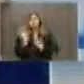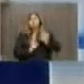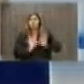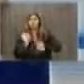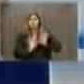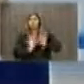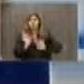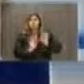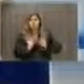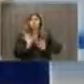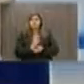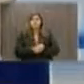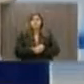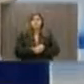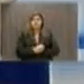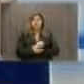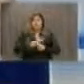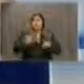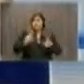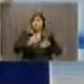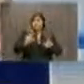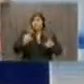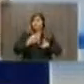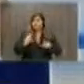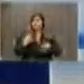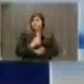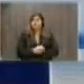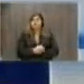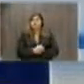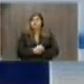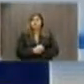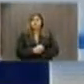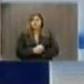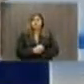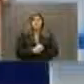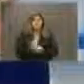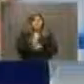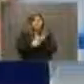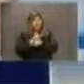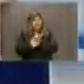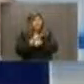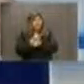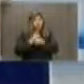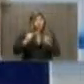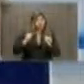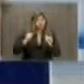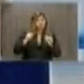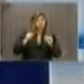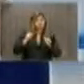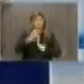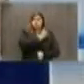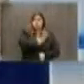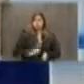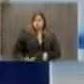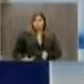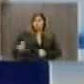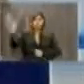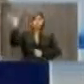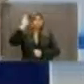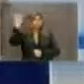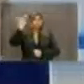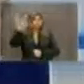compensar essa desigualdade é buscar recursos, participar dos programas sociais do governo.